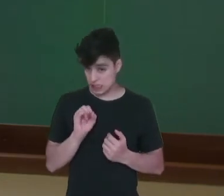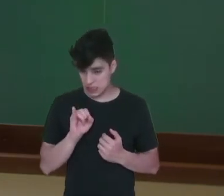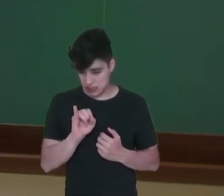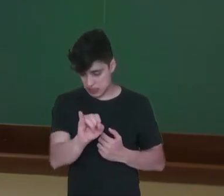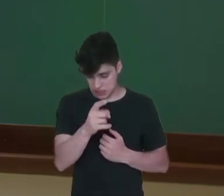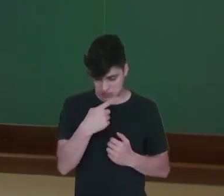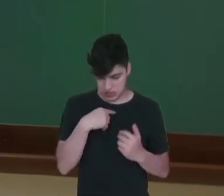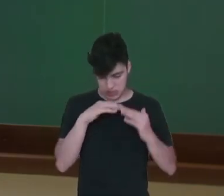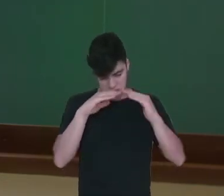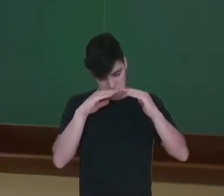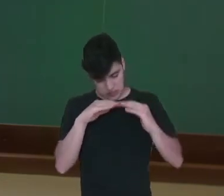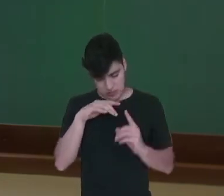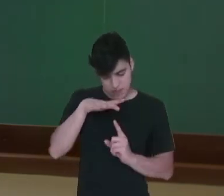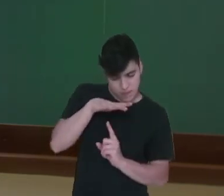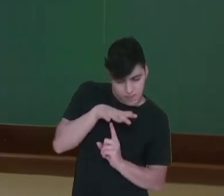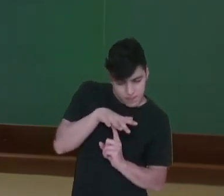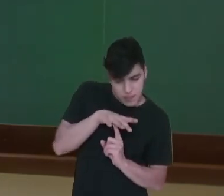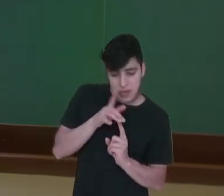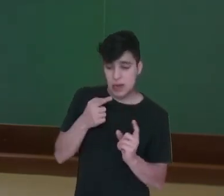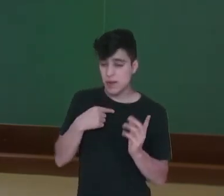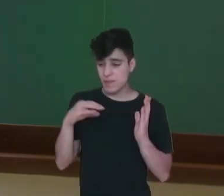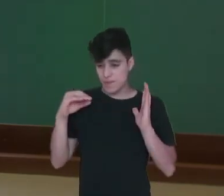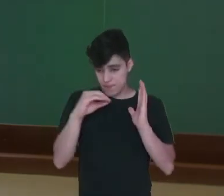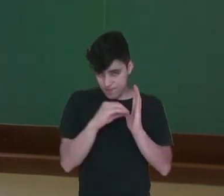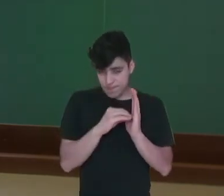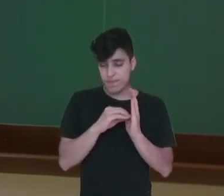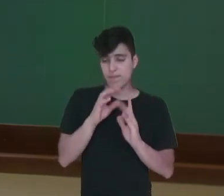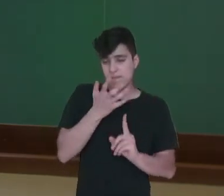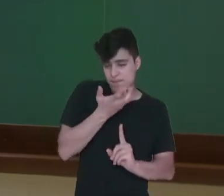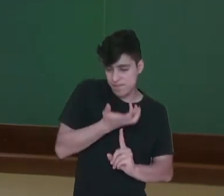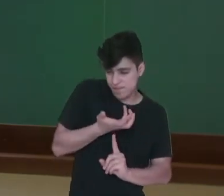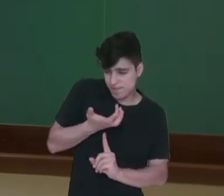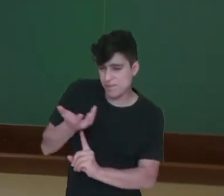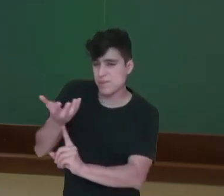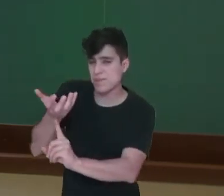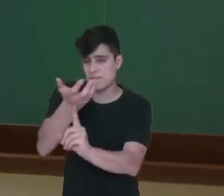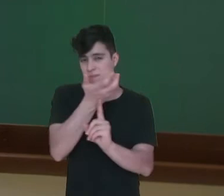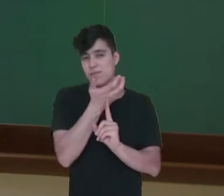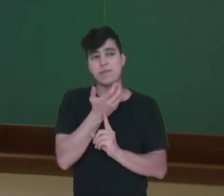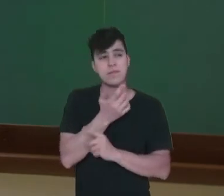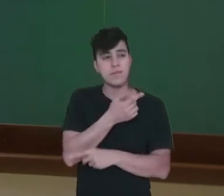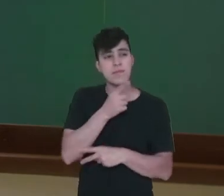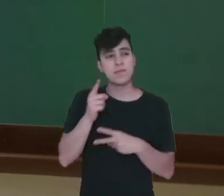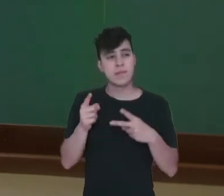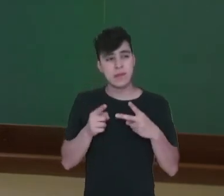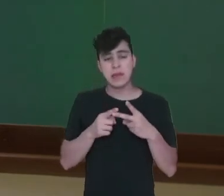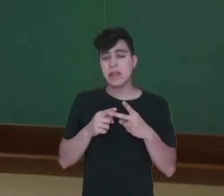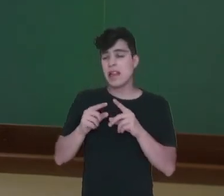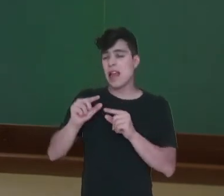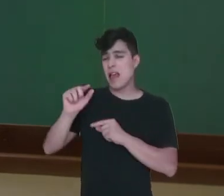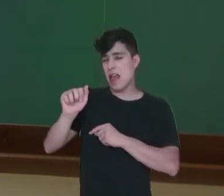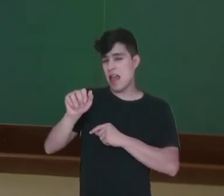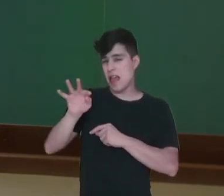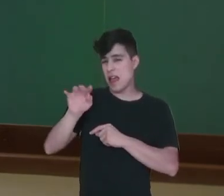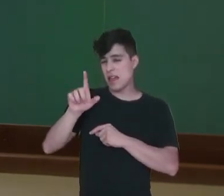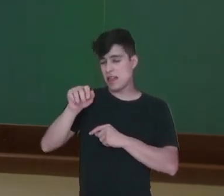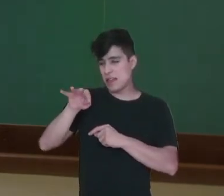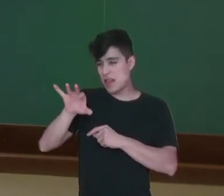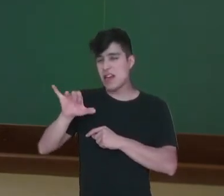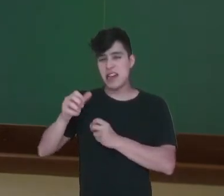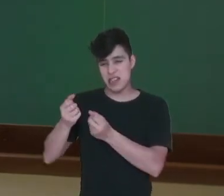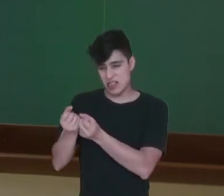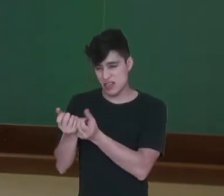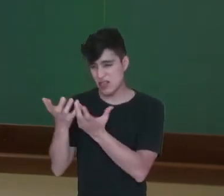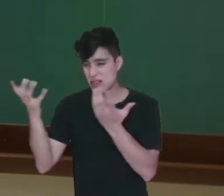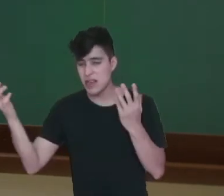considerar o estado do Paraná, nós vamos ter a Mata dos Pinhais ou a Mata de Araucária, a Mata Atlântica ou Floresta Atlântica